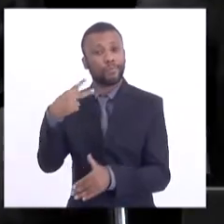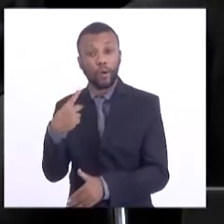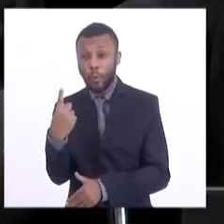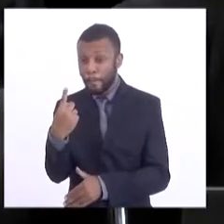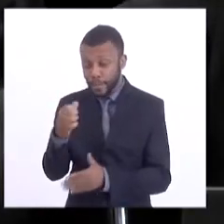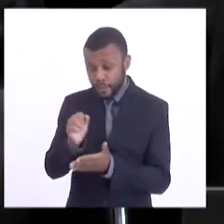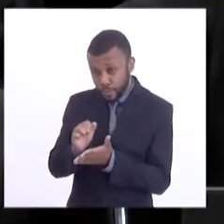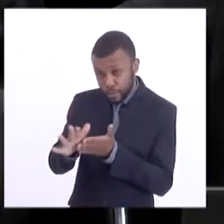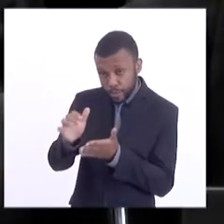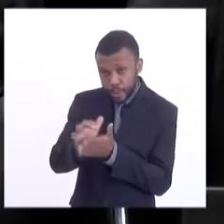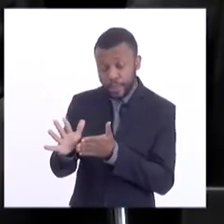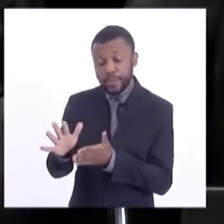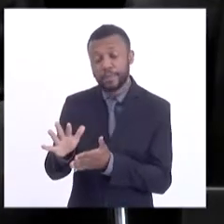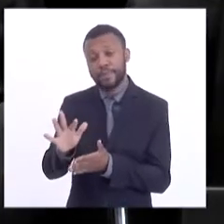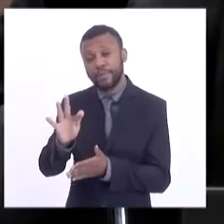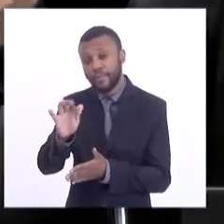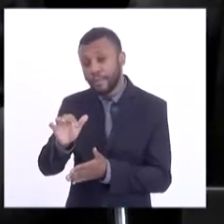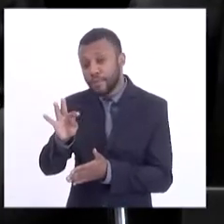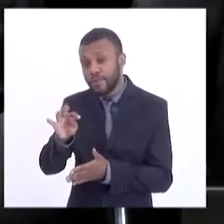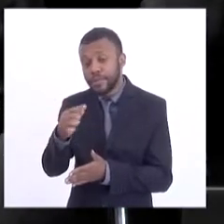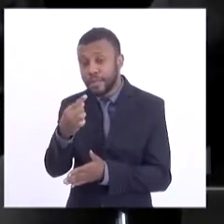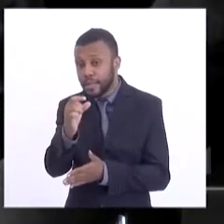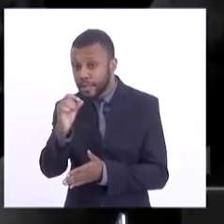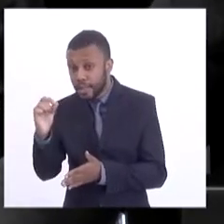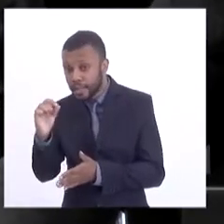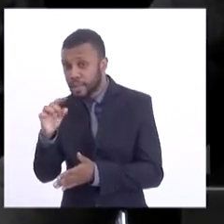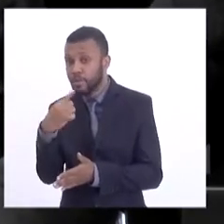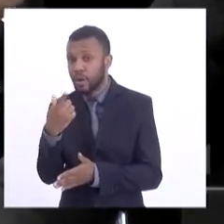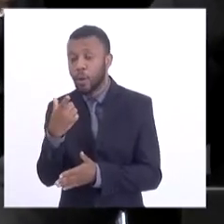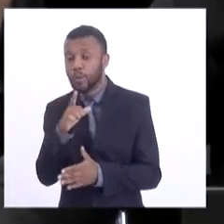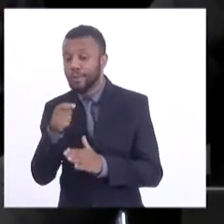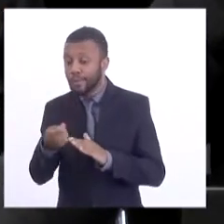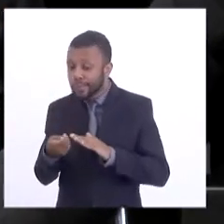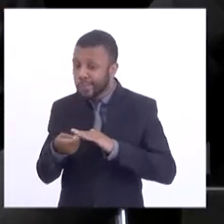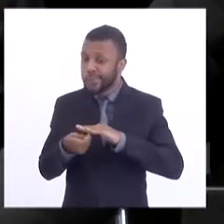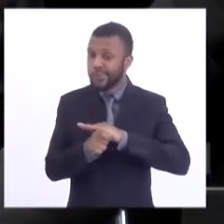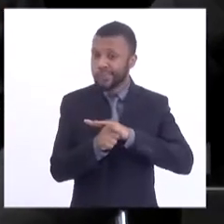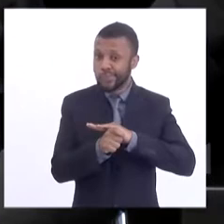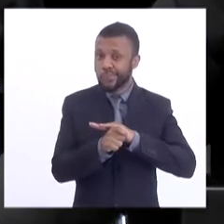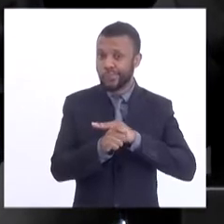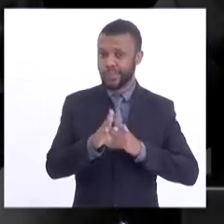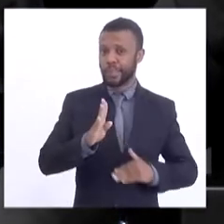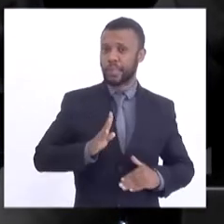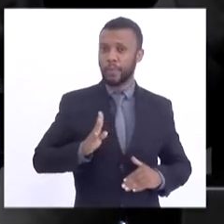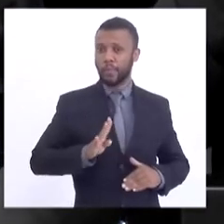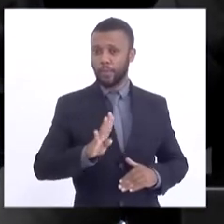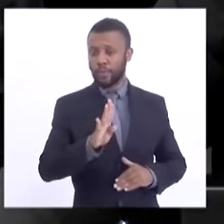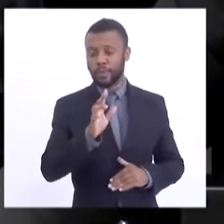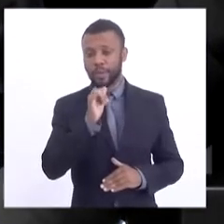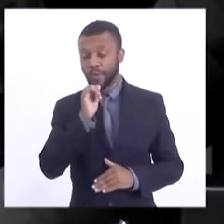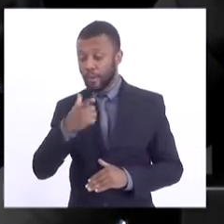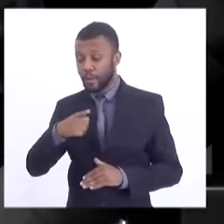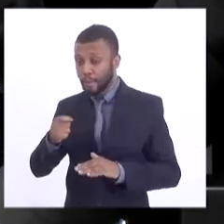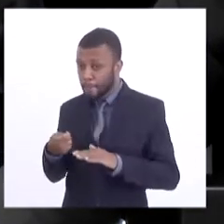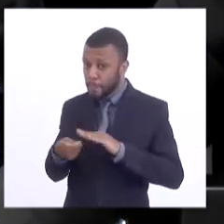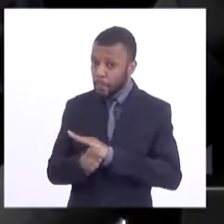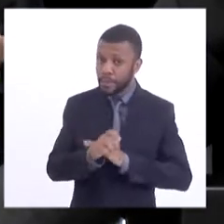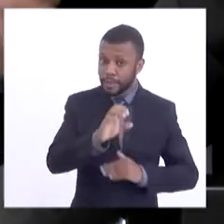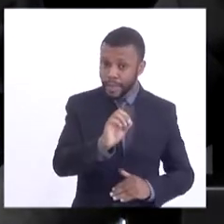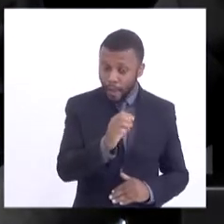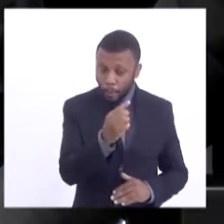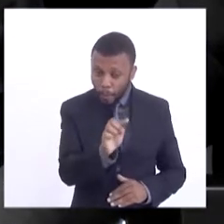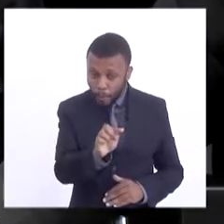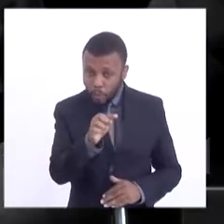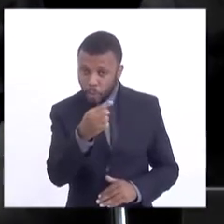e fizemos uma aplicação dela é investimento para dizer o seguinte mesmo Que eu apliquei 0.1 e